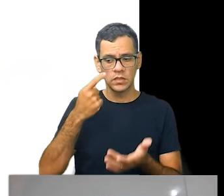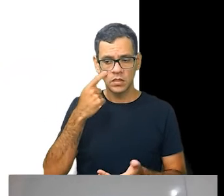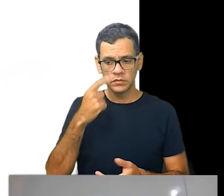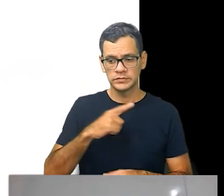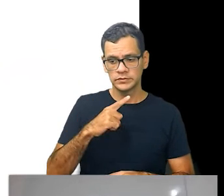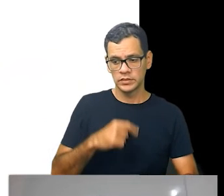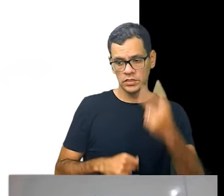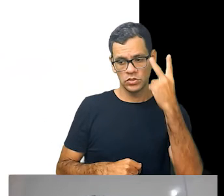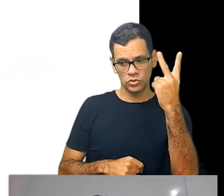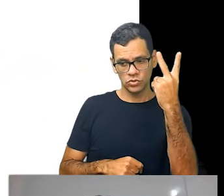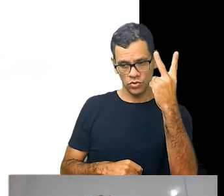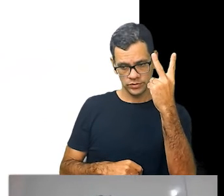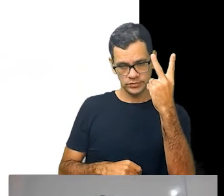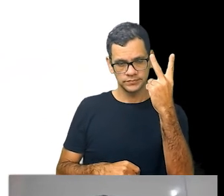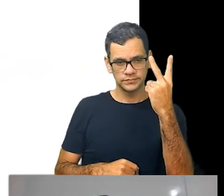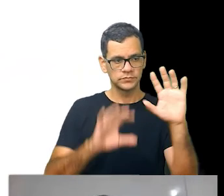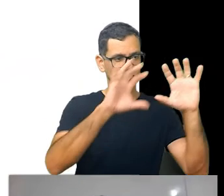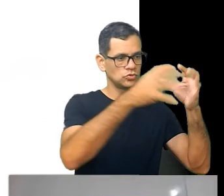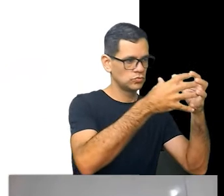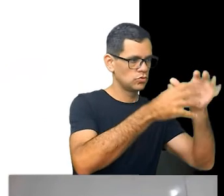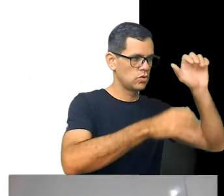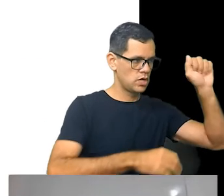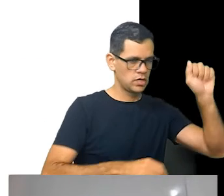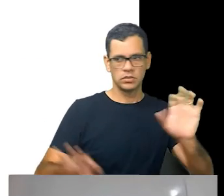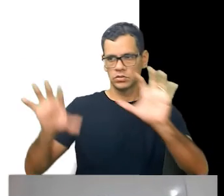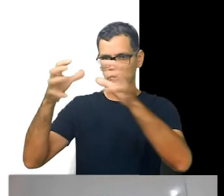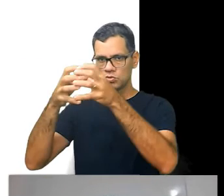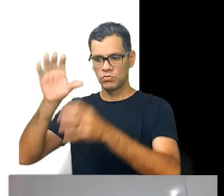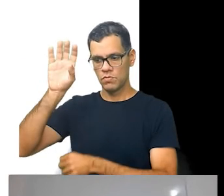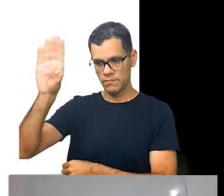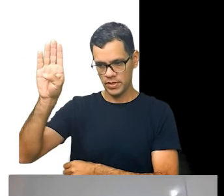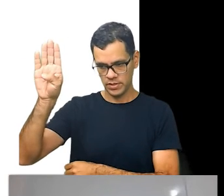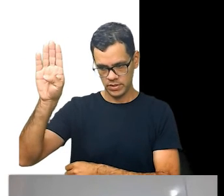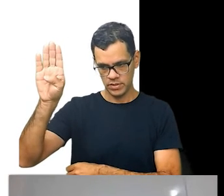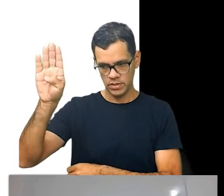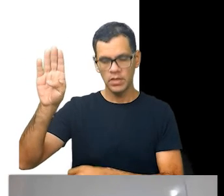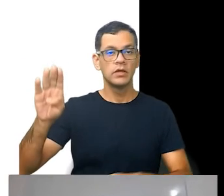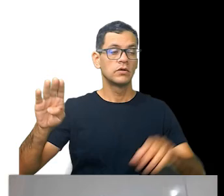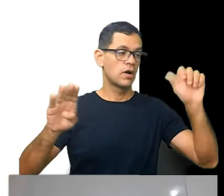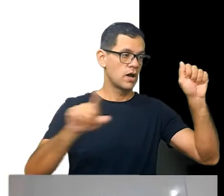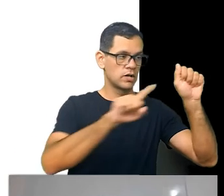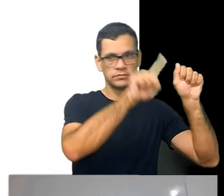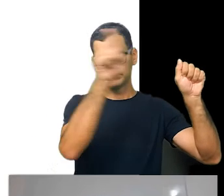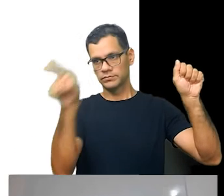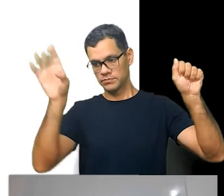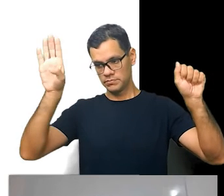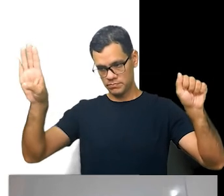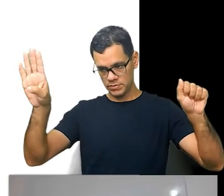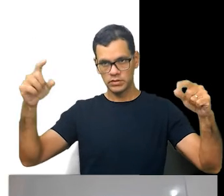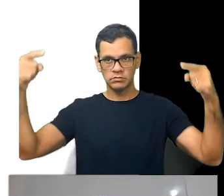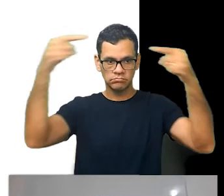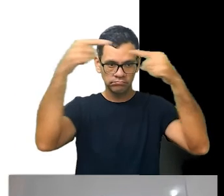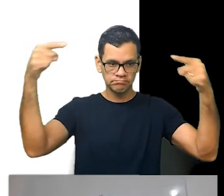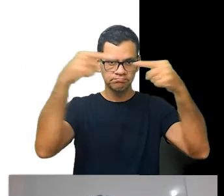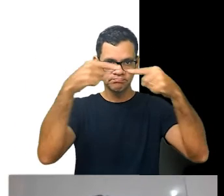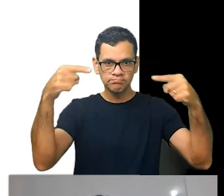Então, aqui nós temos a definição e notação. Dados dois conjuntos não vazios, A e B, uma função de A em B